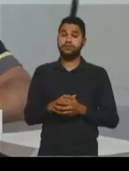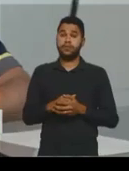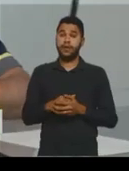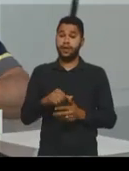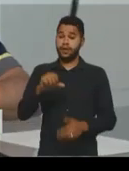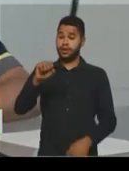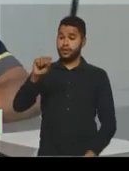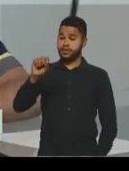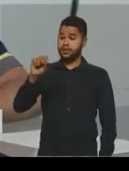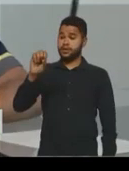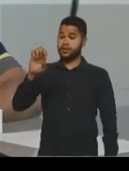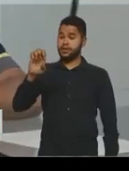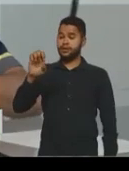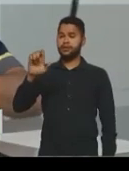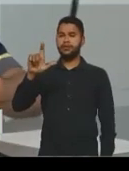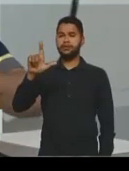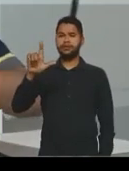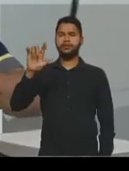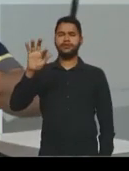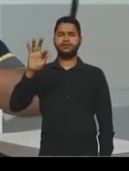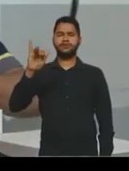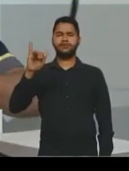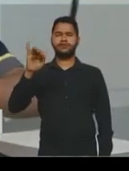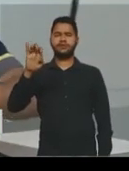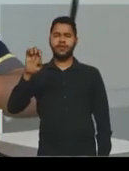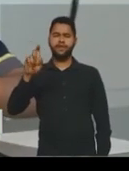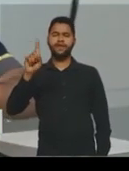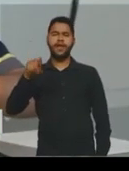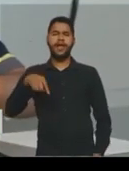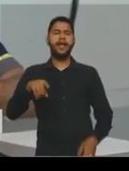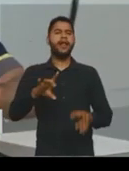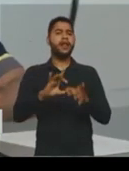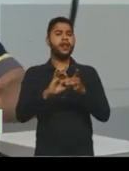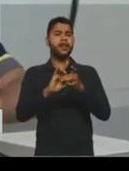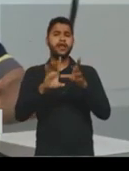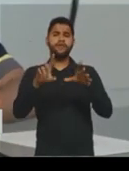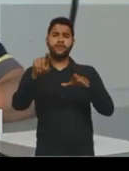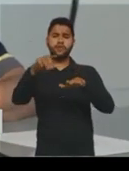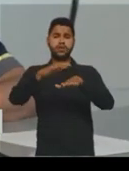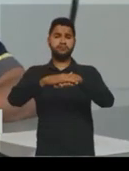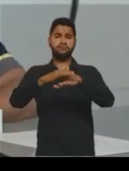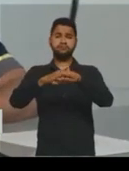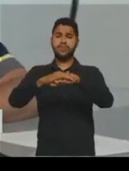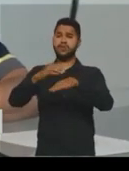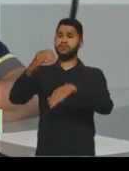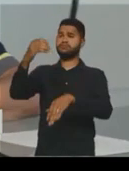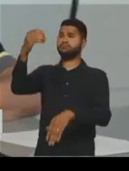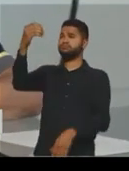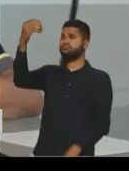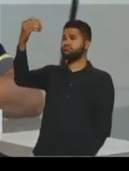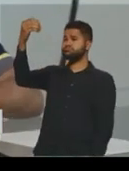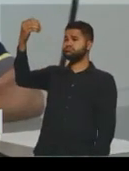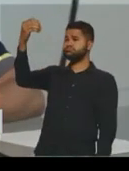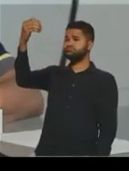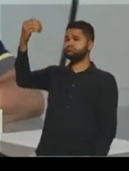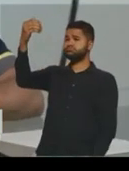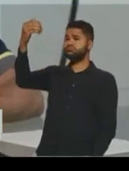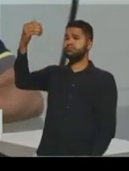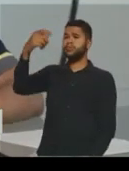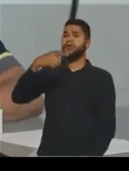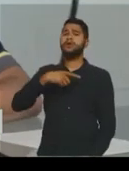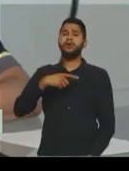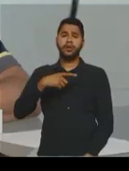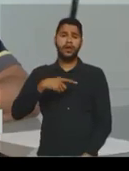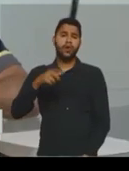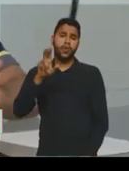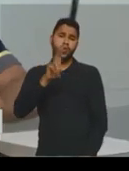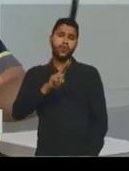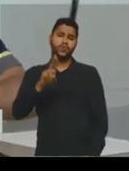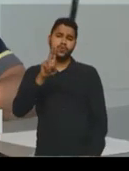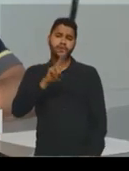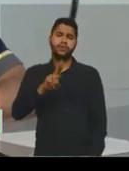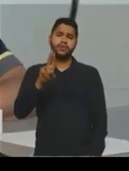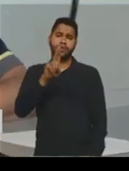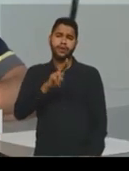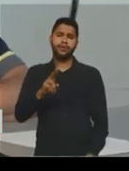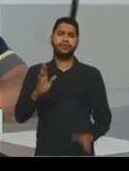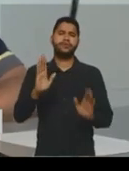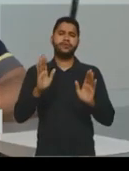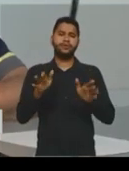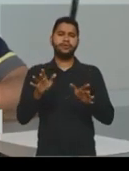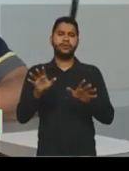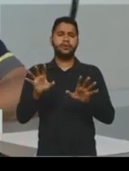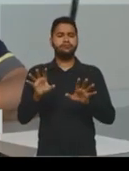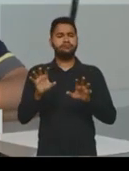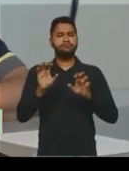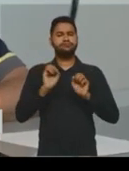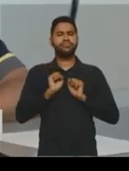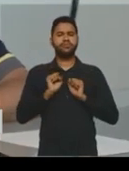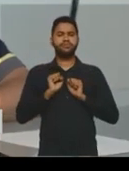acredito que quando você pega o telefone, você mesmo está livre para tirar a sua foto, veio aí o termo selfie, que é muito usado e já incorporado